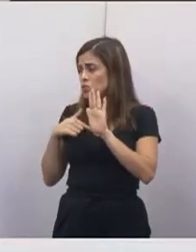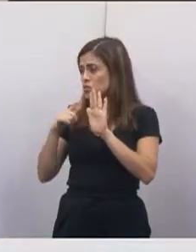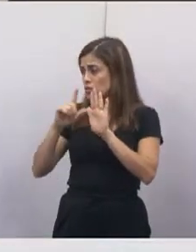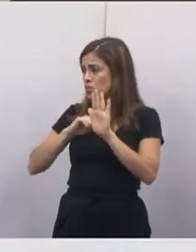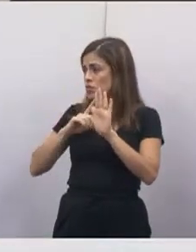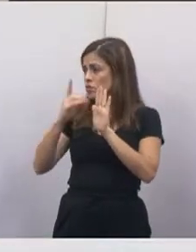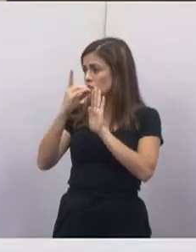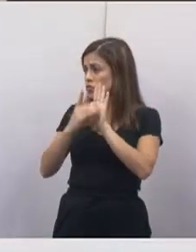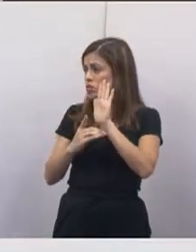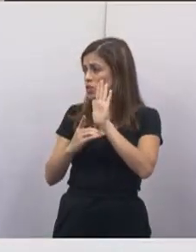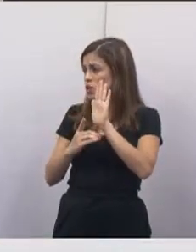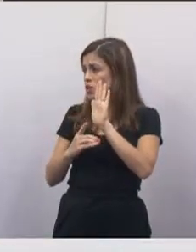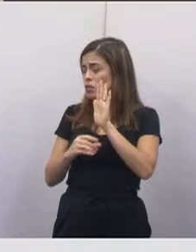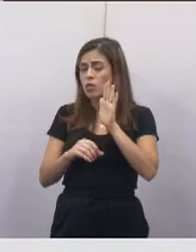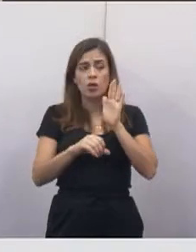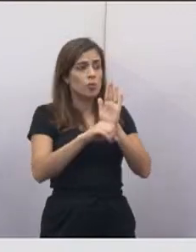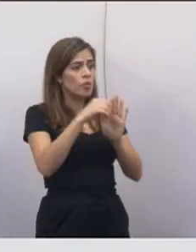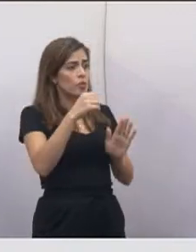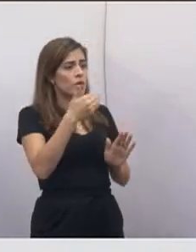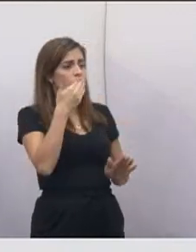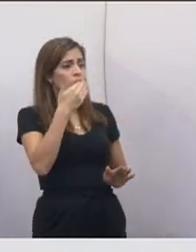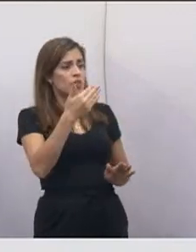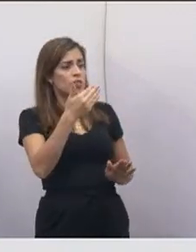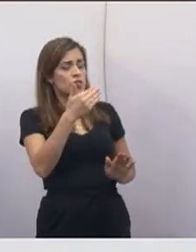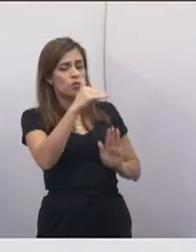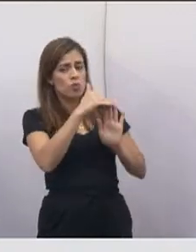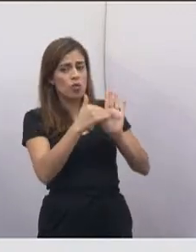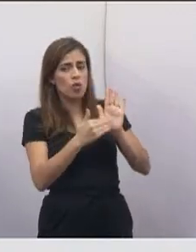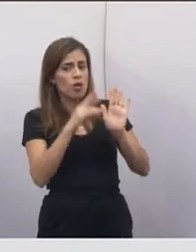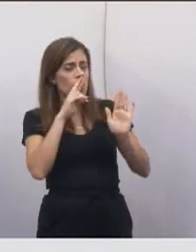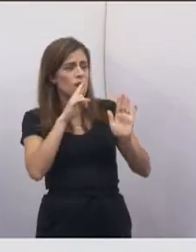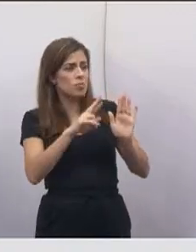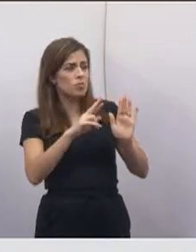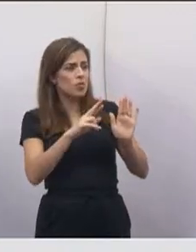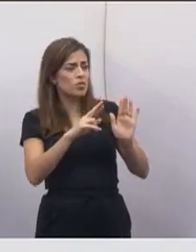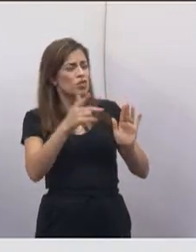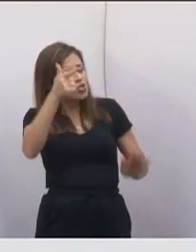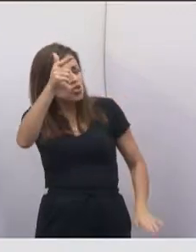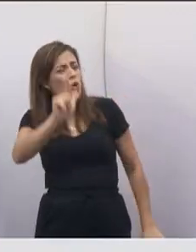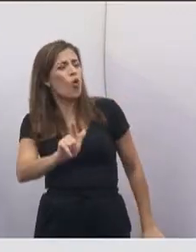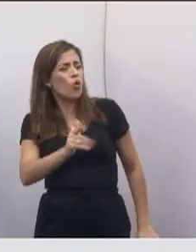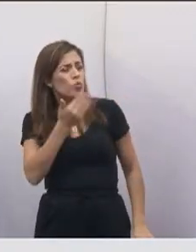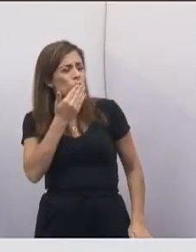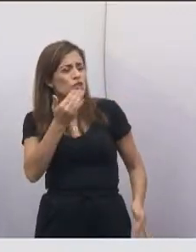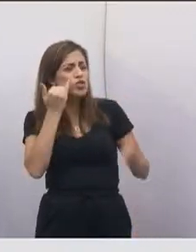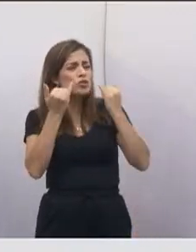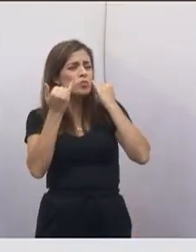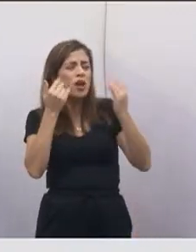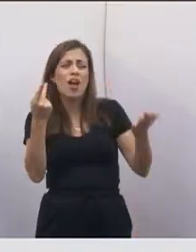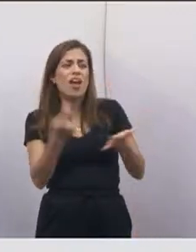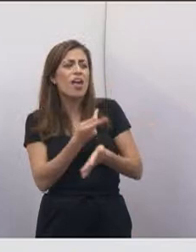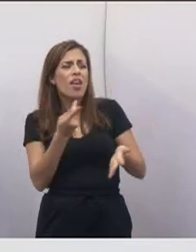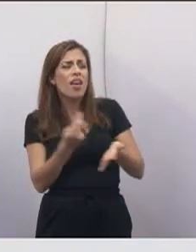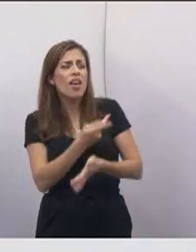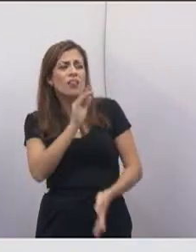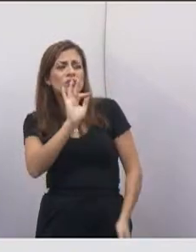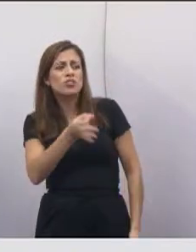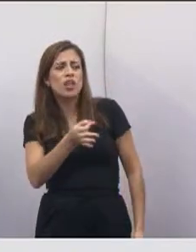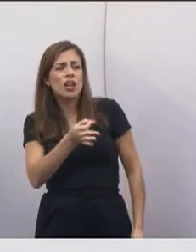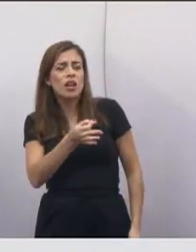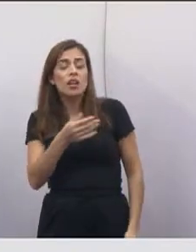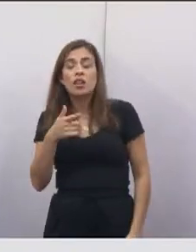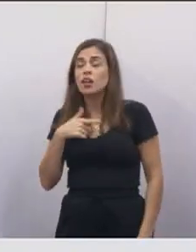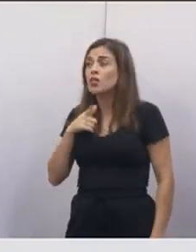de Primeiro resposta. você pediu ordem na resposta de um pedido de outro pedido de informação. mas pra isso Então, que eu já pedi está errado aí. Então, já... Eu tenho